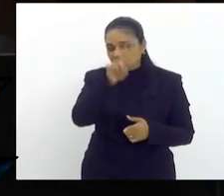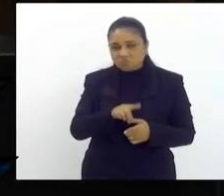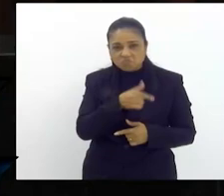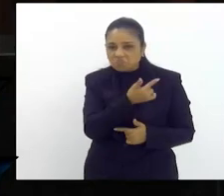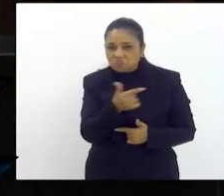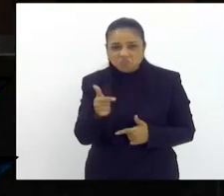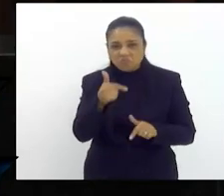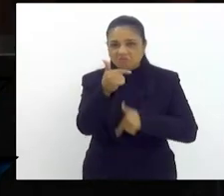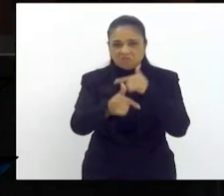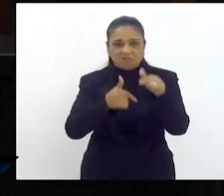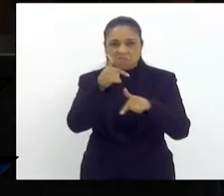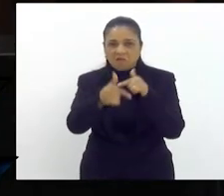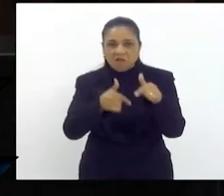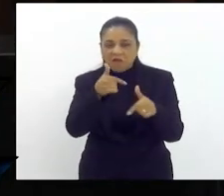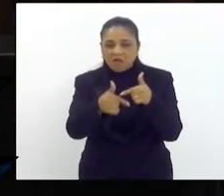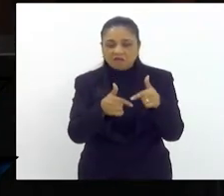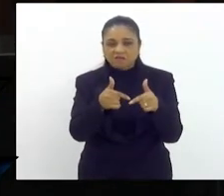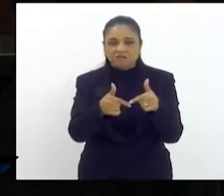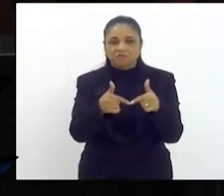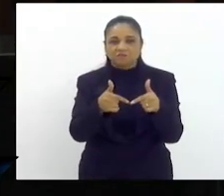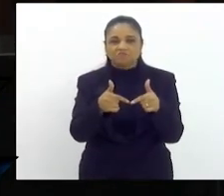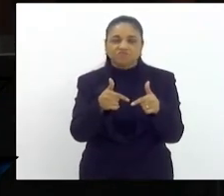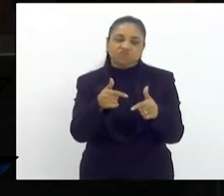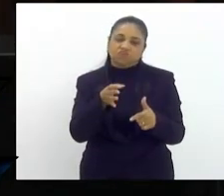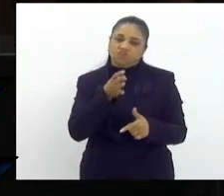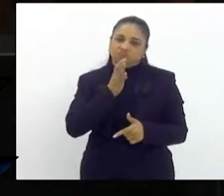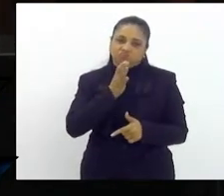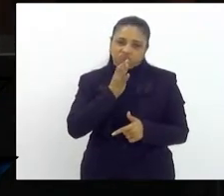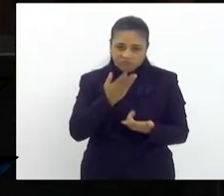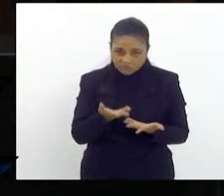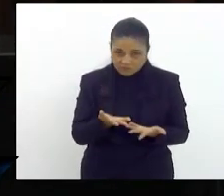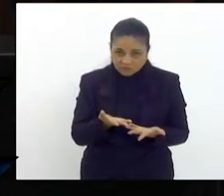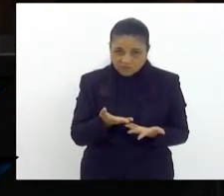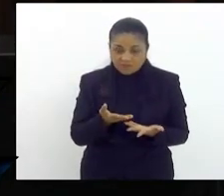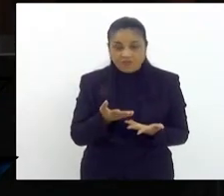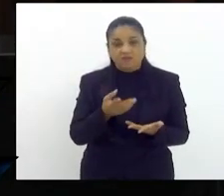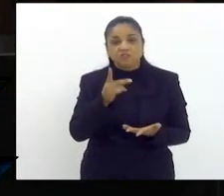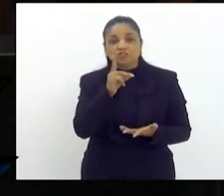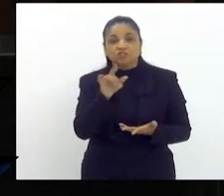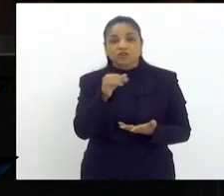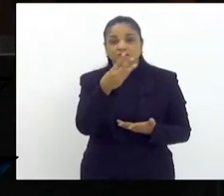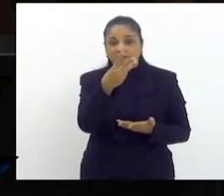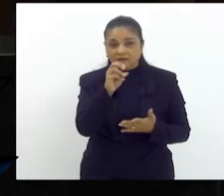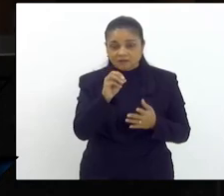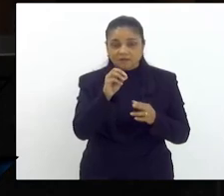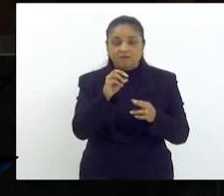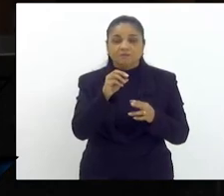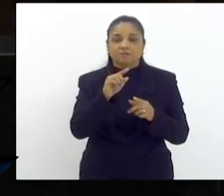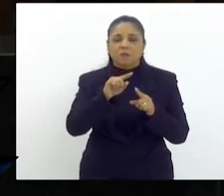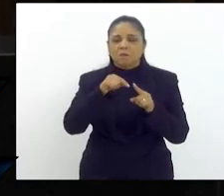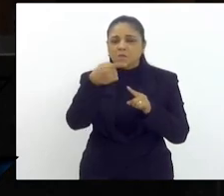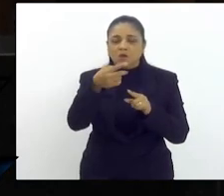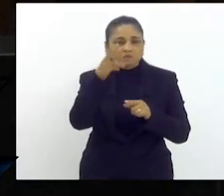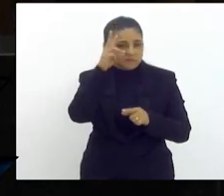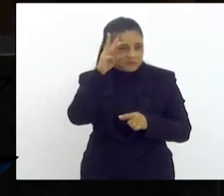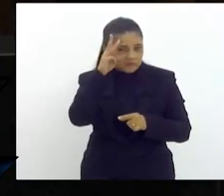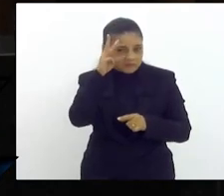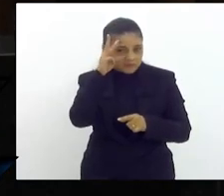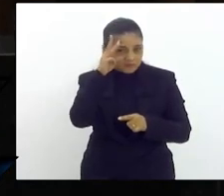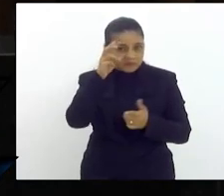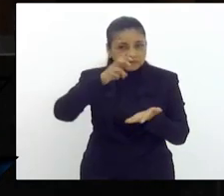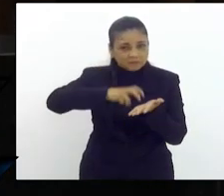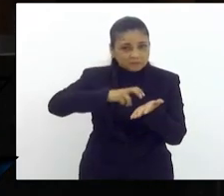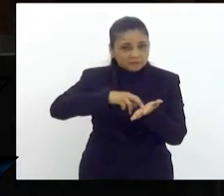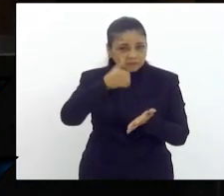trabalhista trabalhista reconhecido então no dia 30 próxima terça-feira às 10 horas da manhã